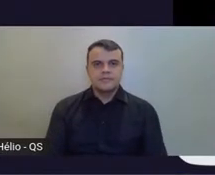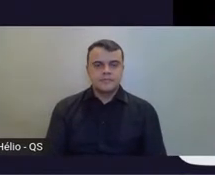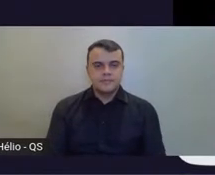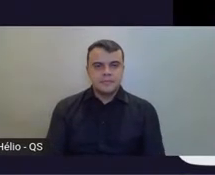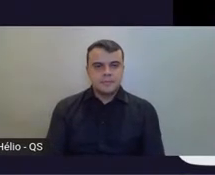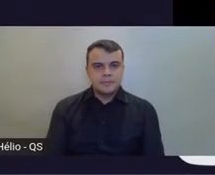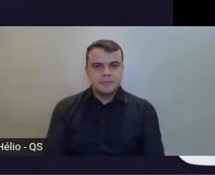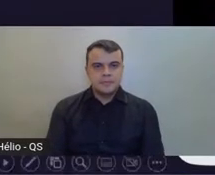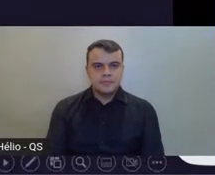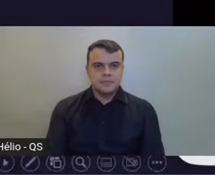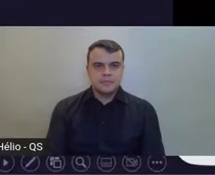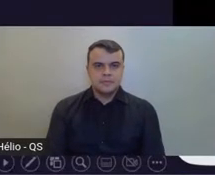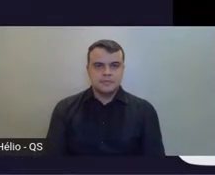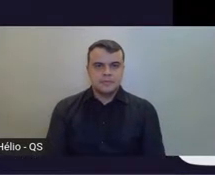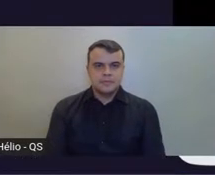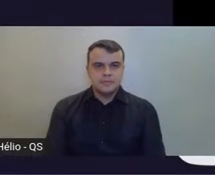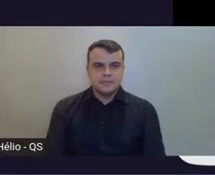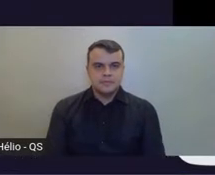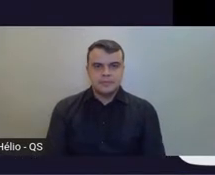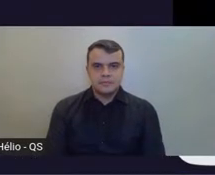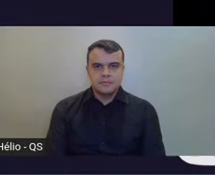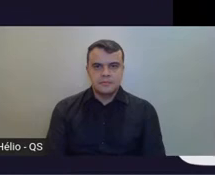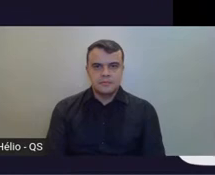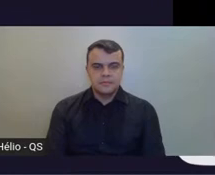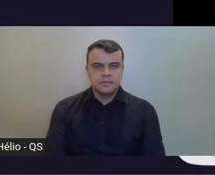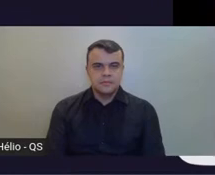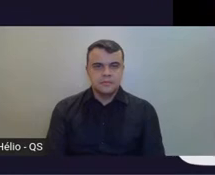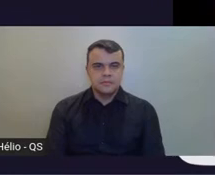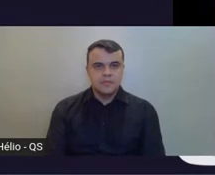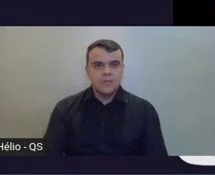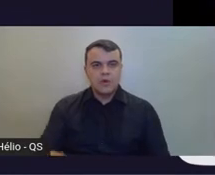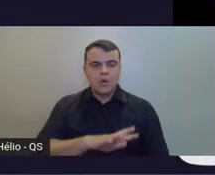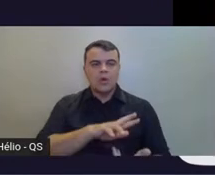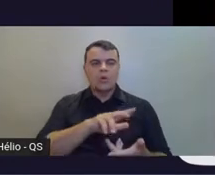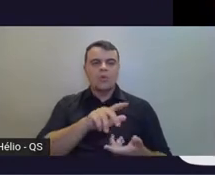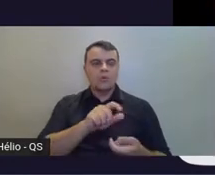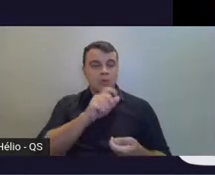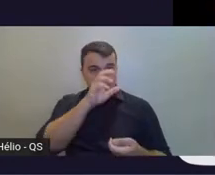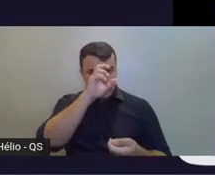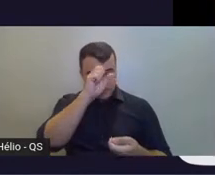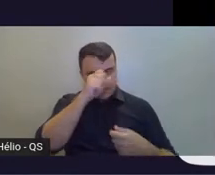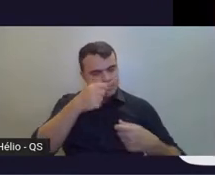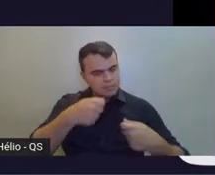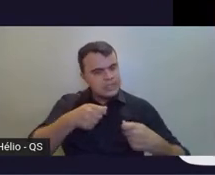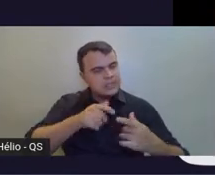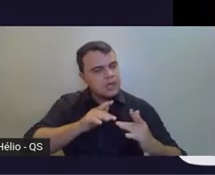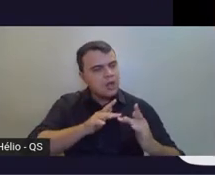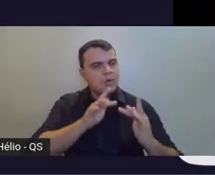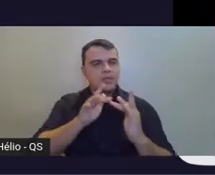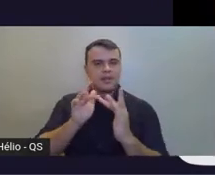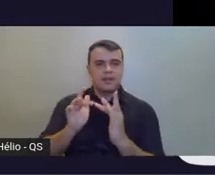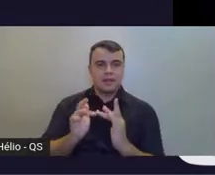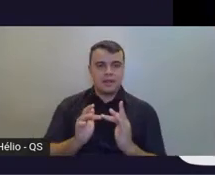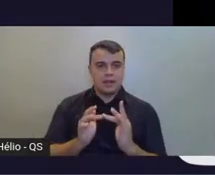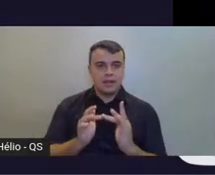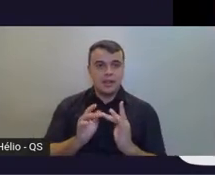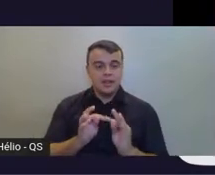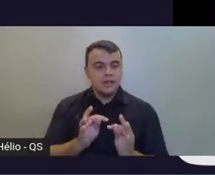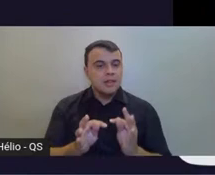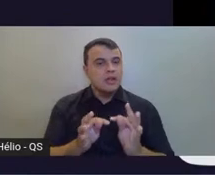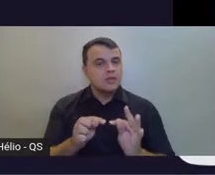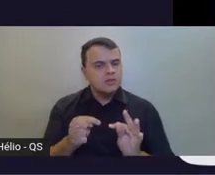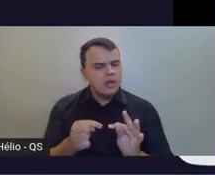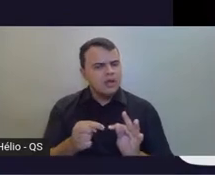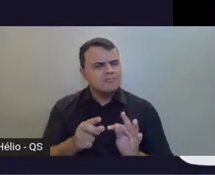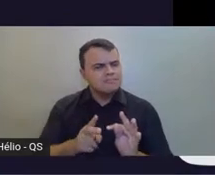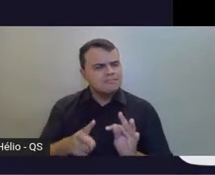e bora lá o mundo todo aprendeu que era preciso se conectar a tecnologia se